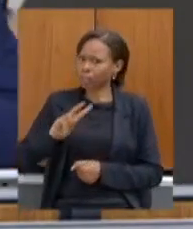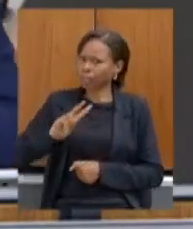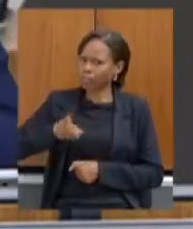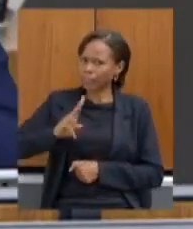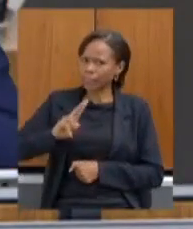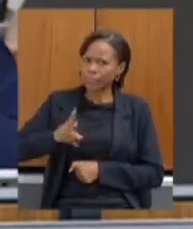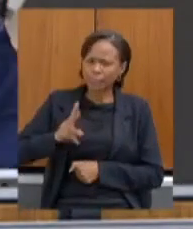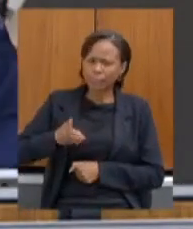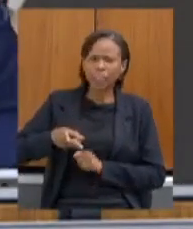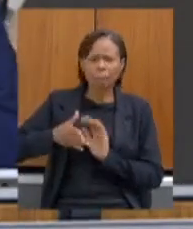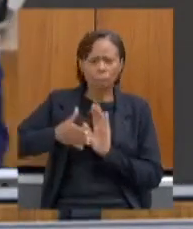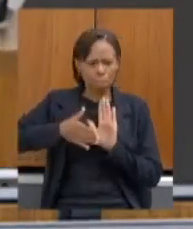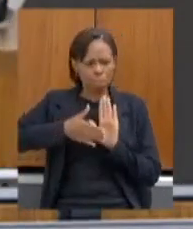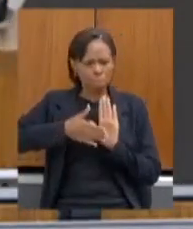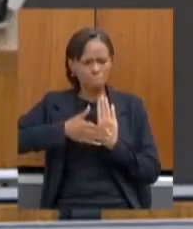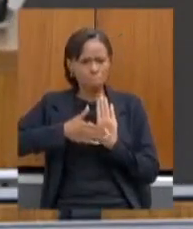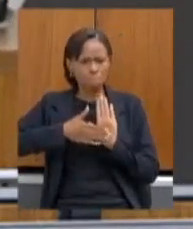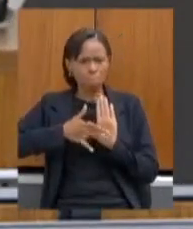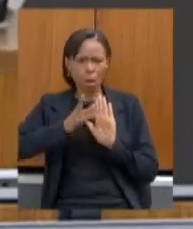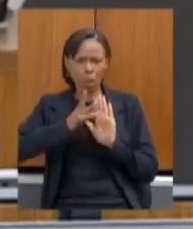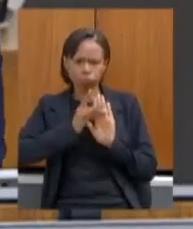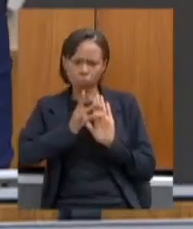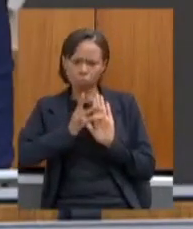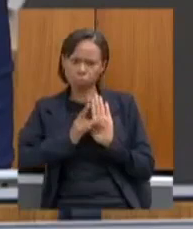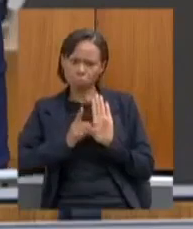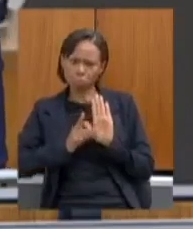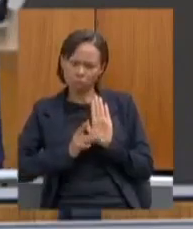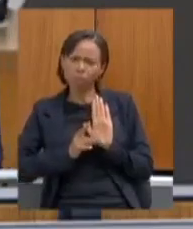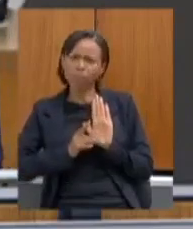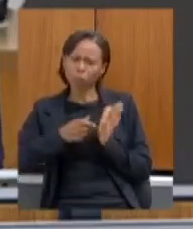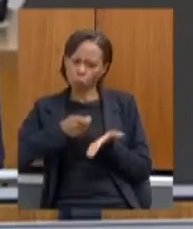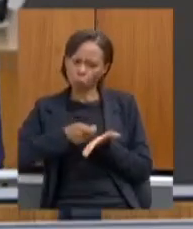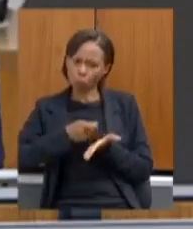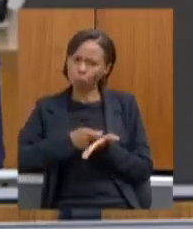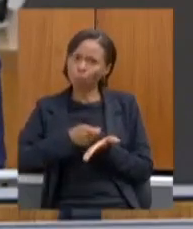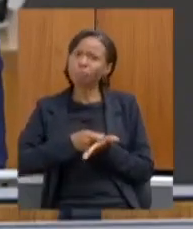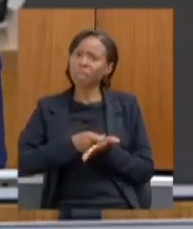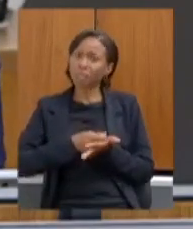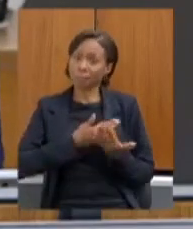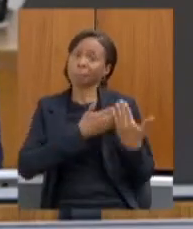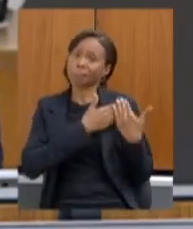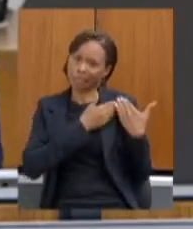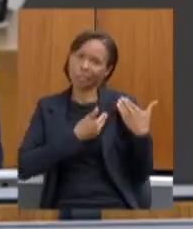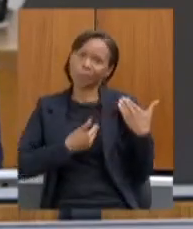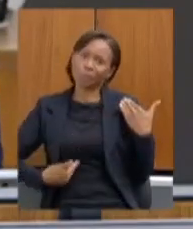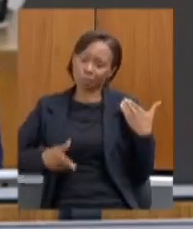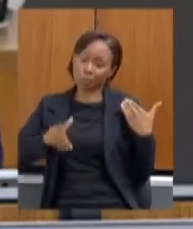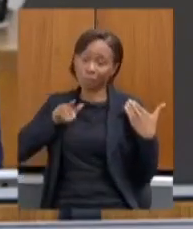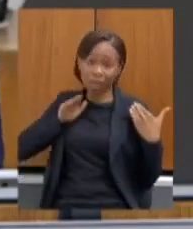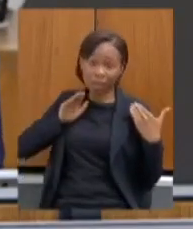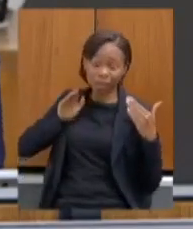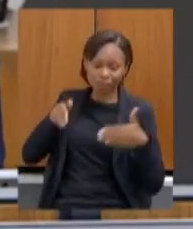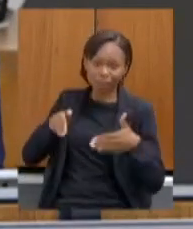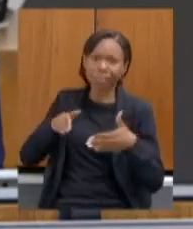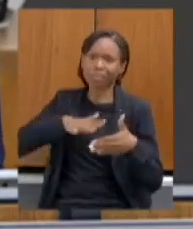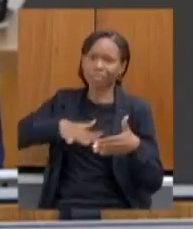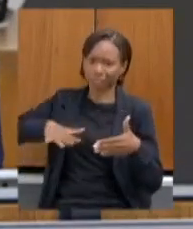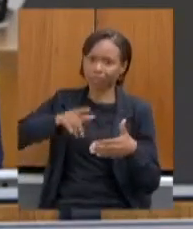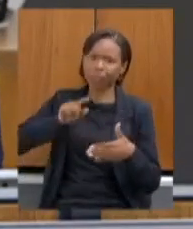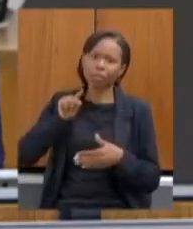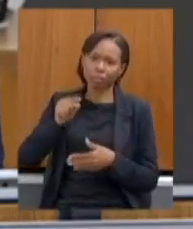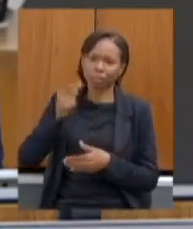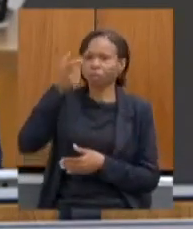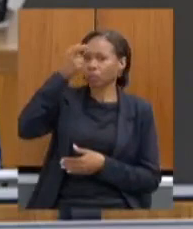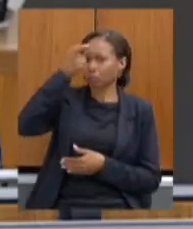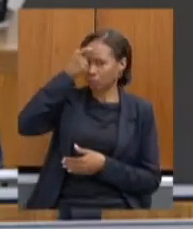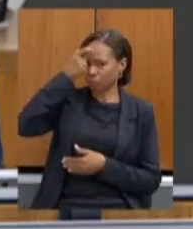pautas e cobrando atitudes do governo do Estado para a região. Acho que a essa altura o senhor tem de forma muito clara a consciência de que o